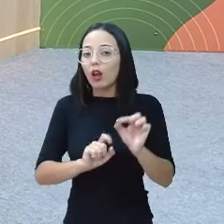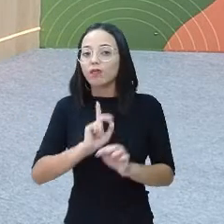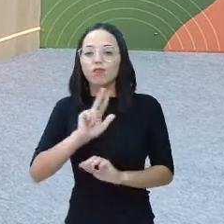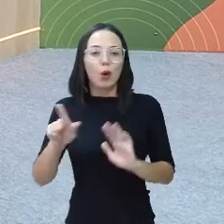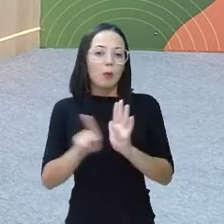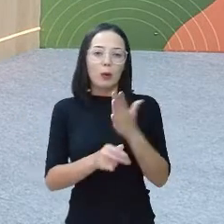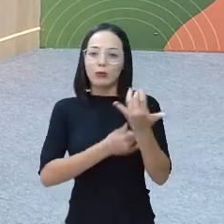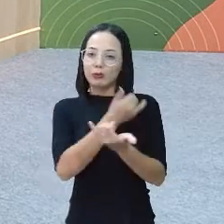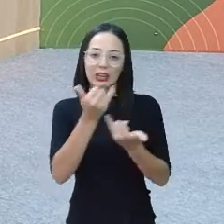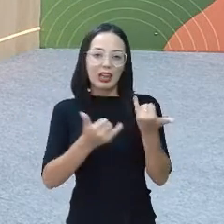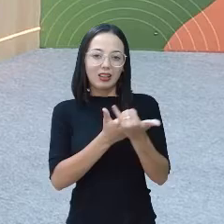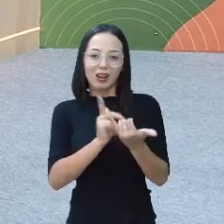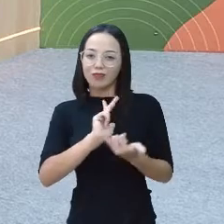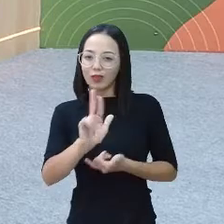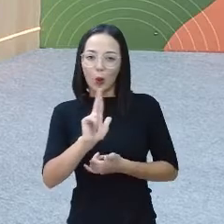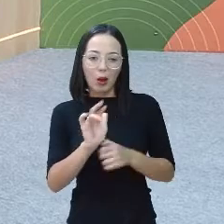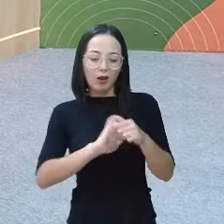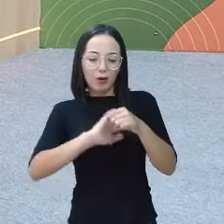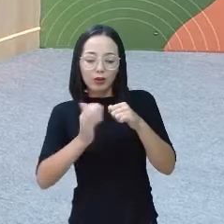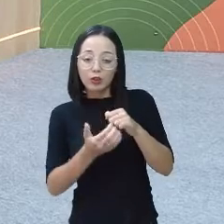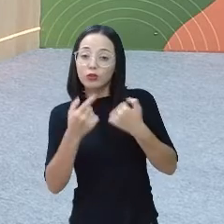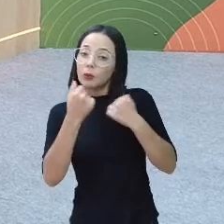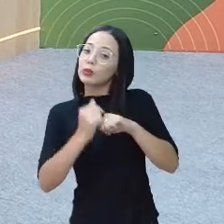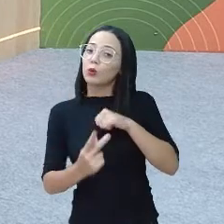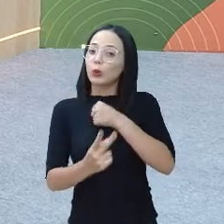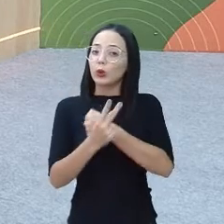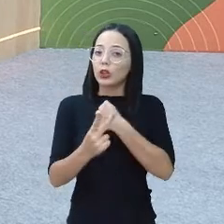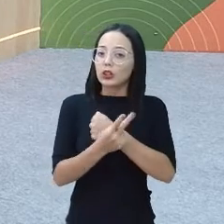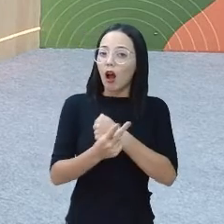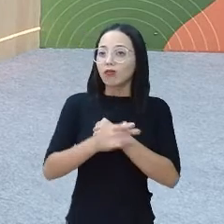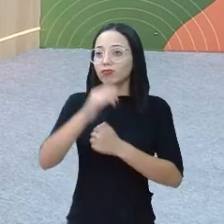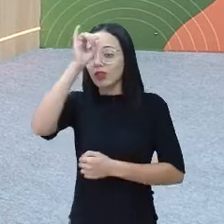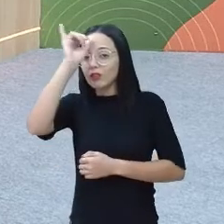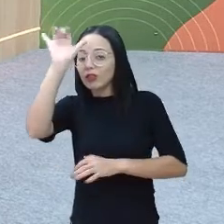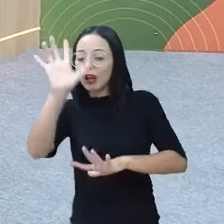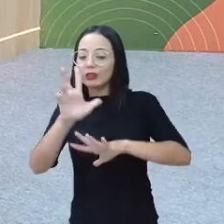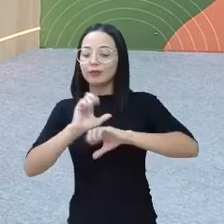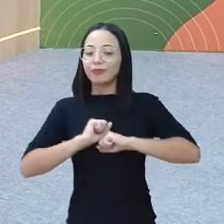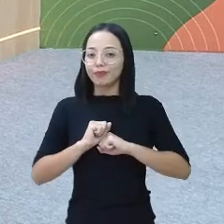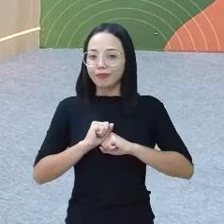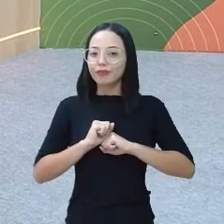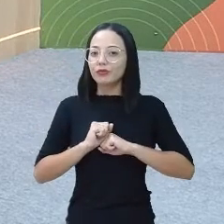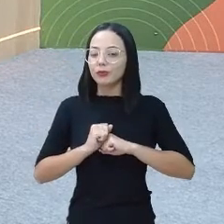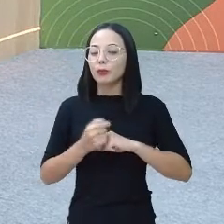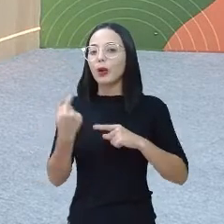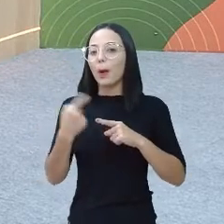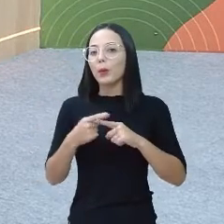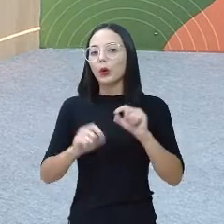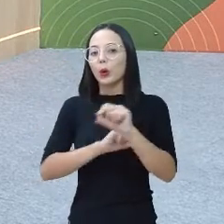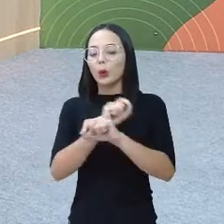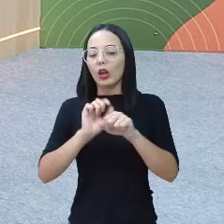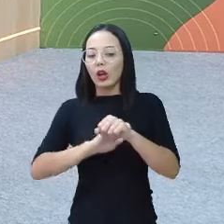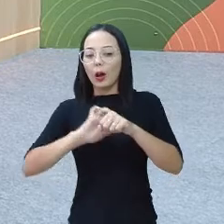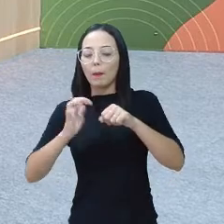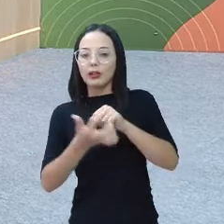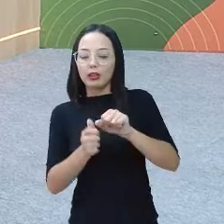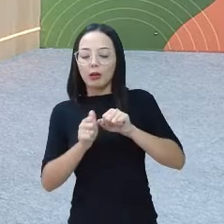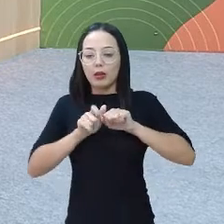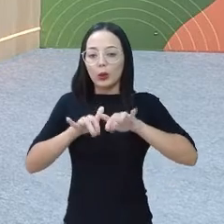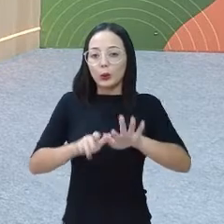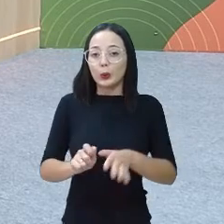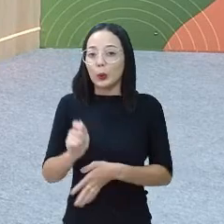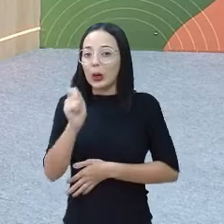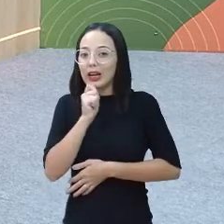é brincadeira, é que você se cuide, você se previna, porque a pandemia está aí